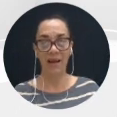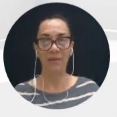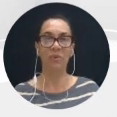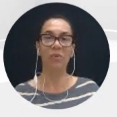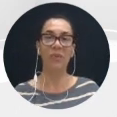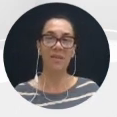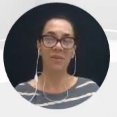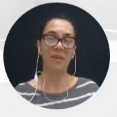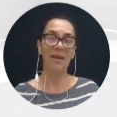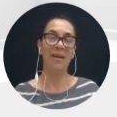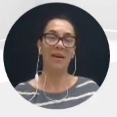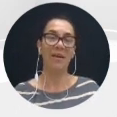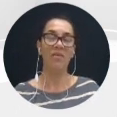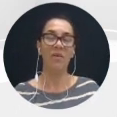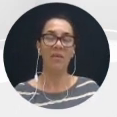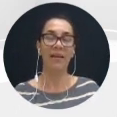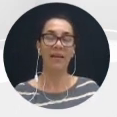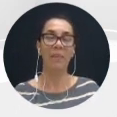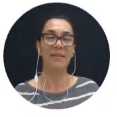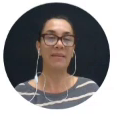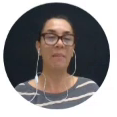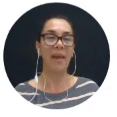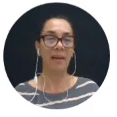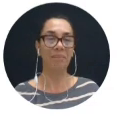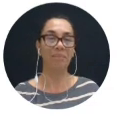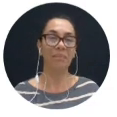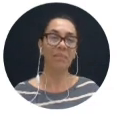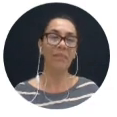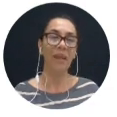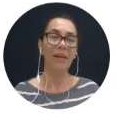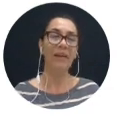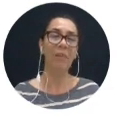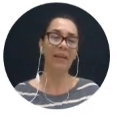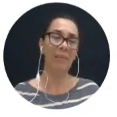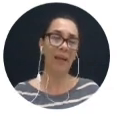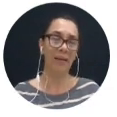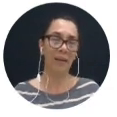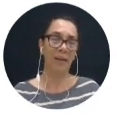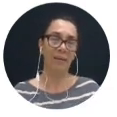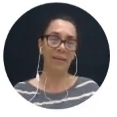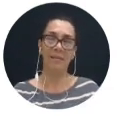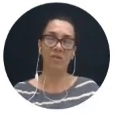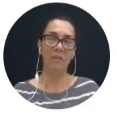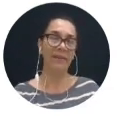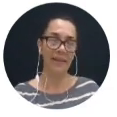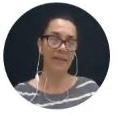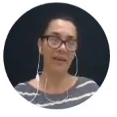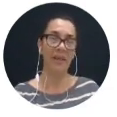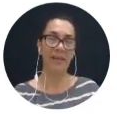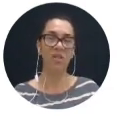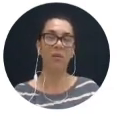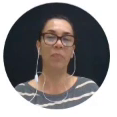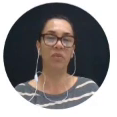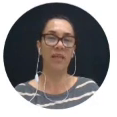ficando claro tudo isso, né? Nós vamos aqui para essa tabela, que é uma tabela de matriz